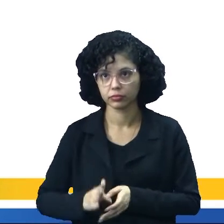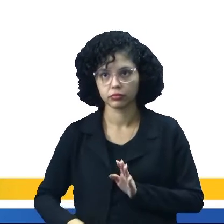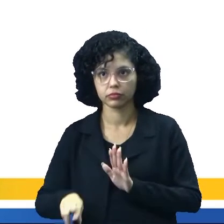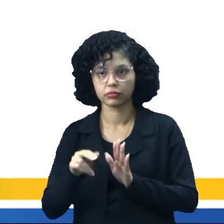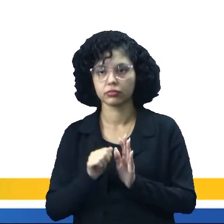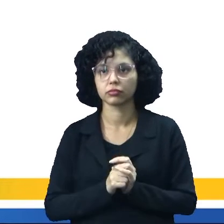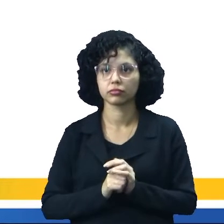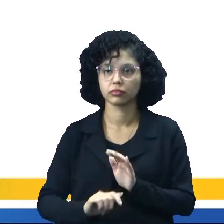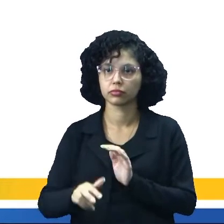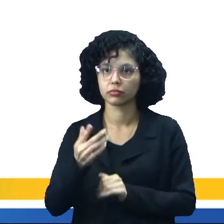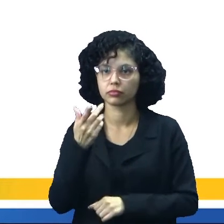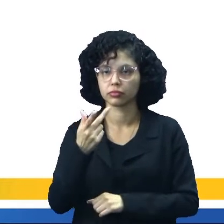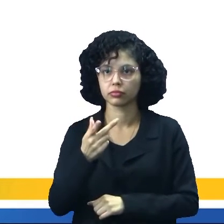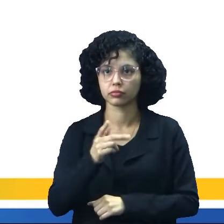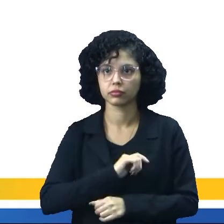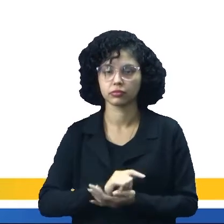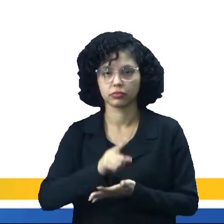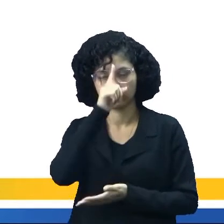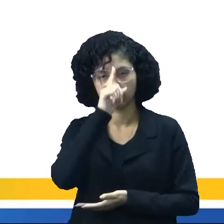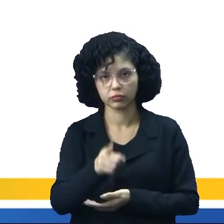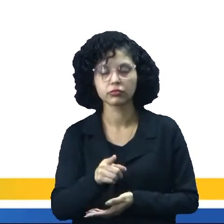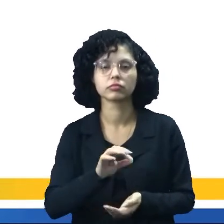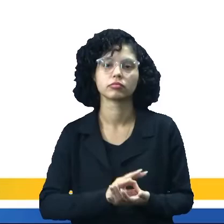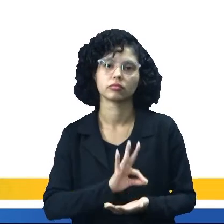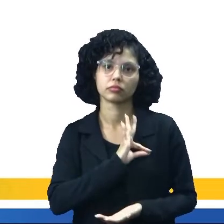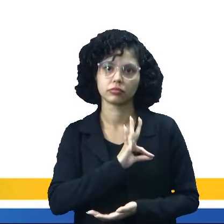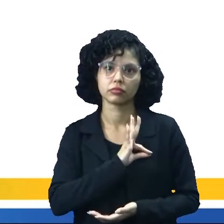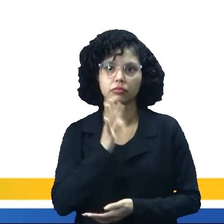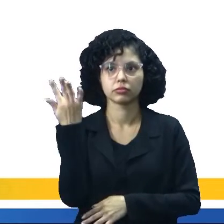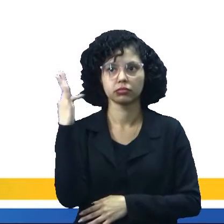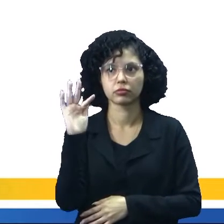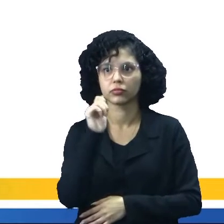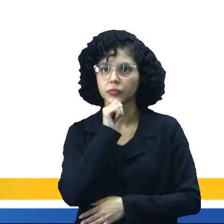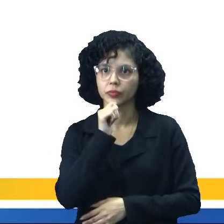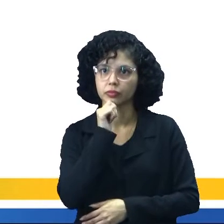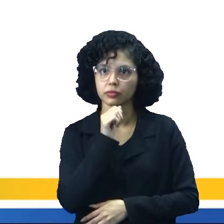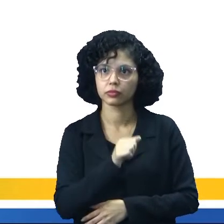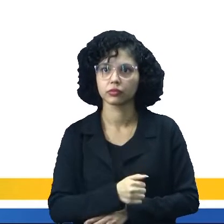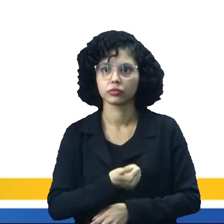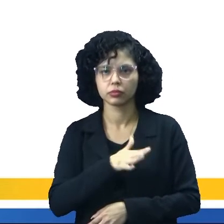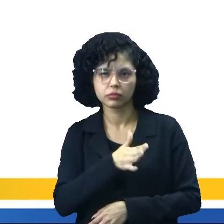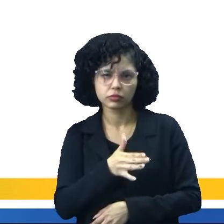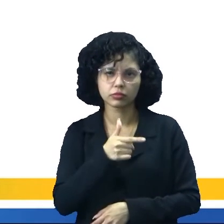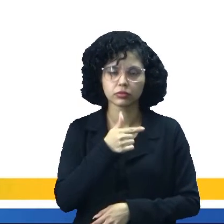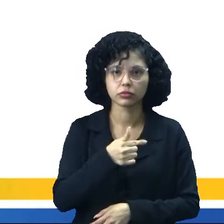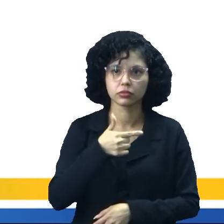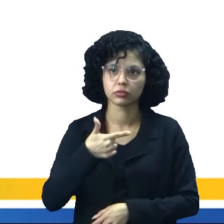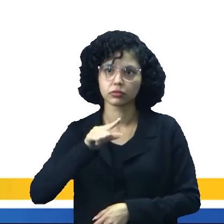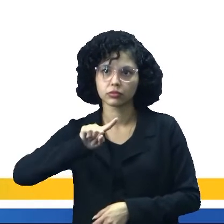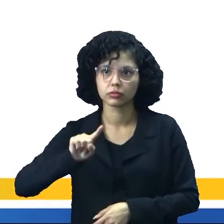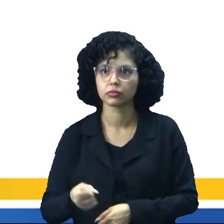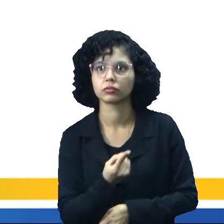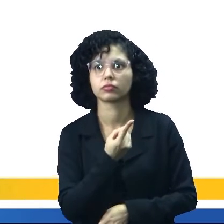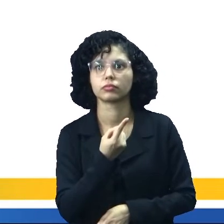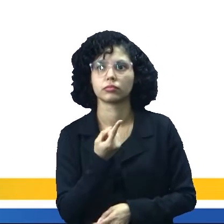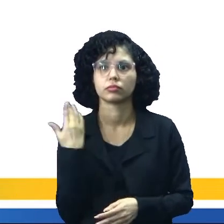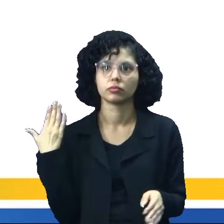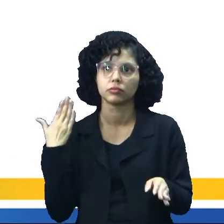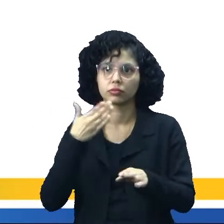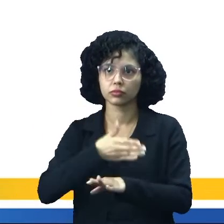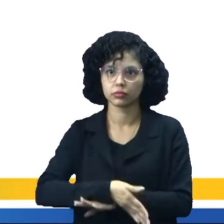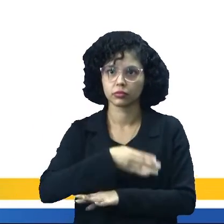dados aí da Polícia Federal, cerca de 72 mil haitianos entraram em território